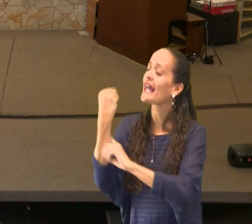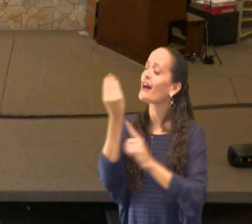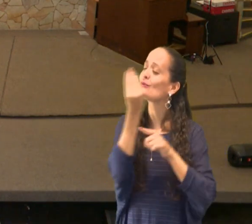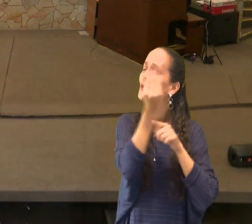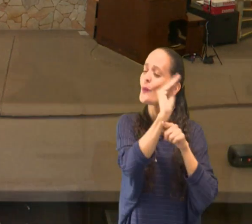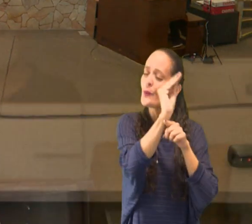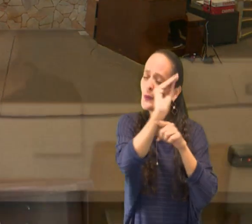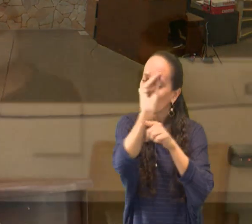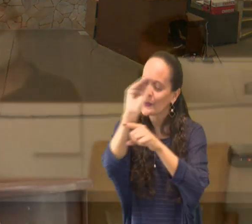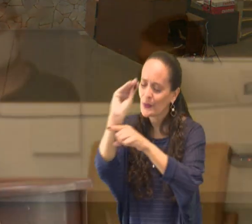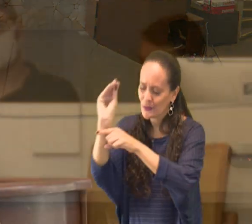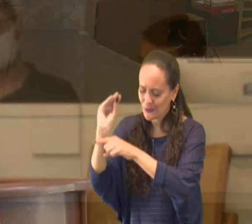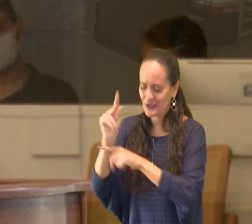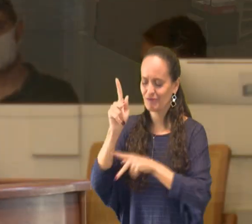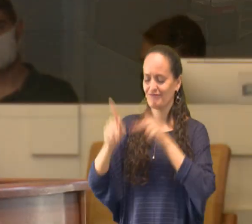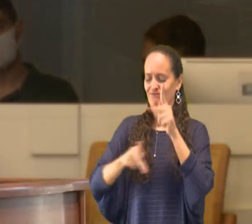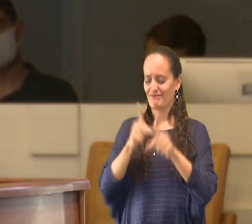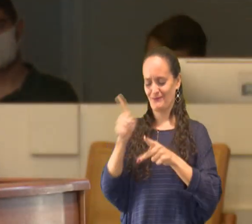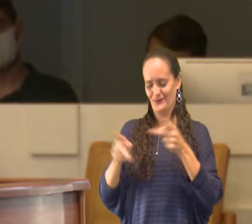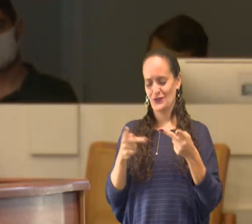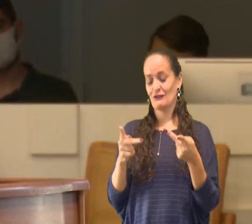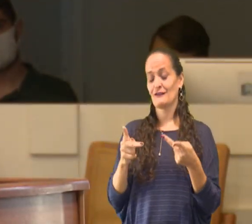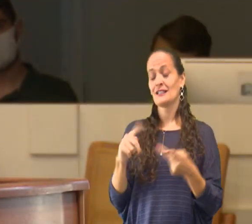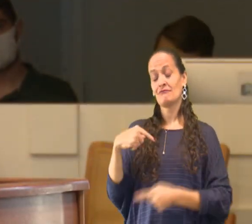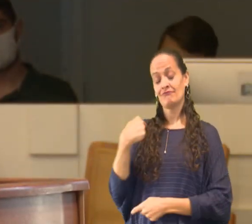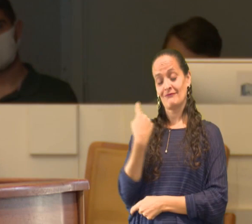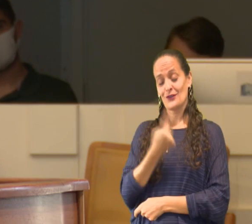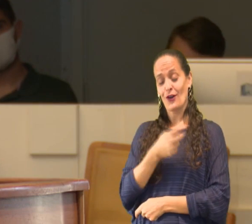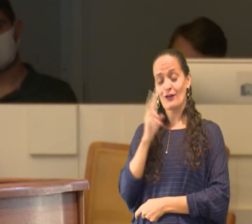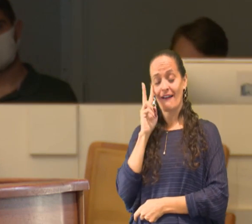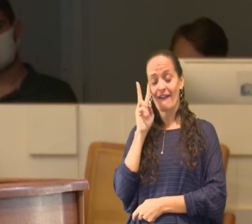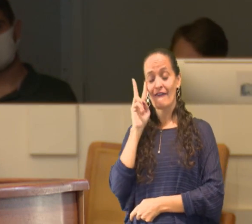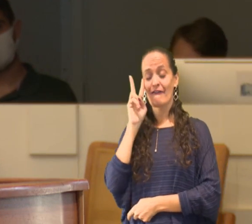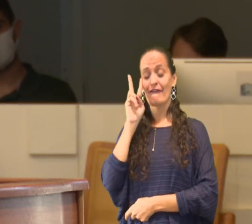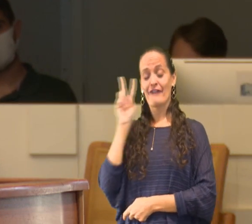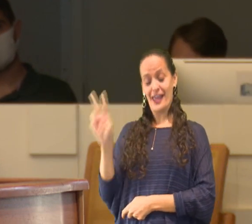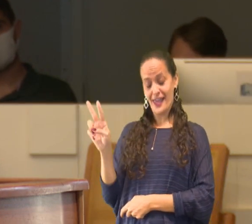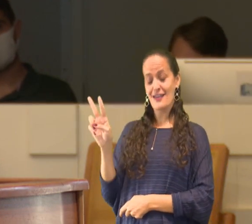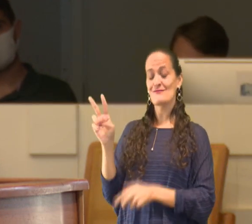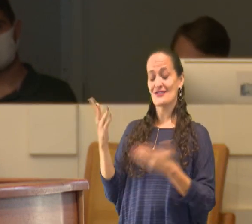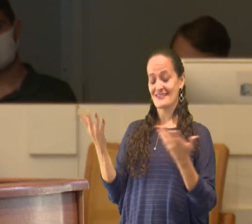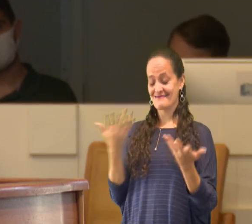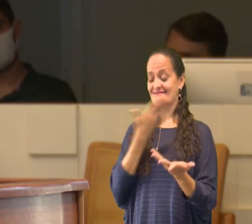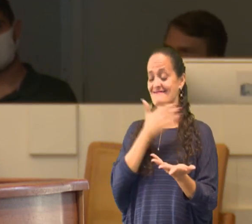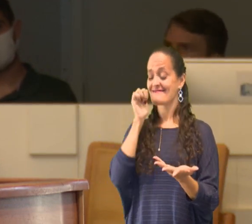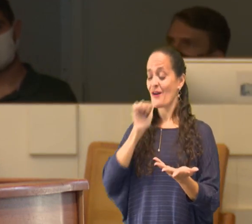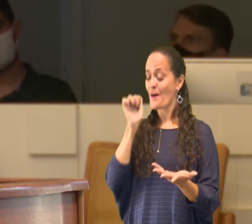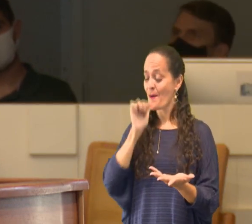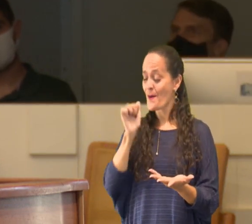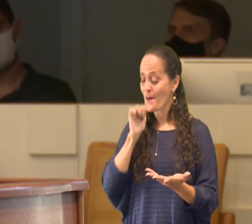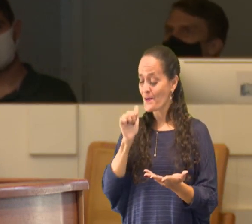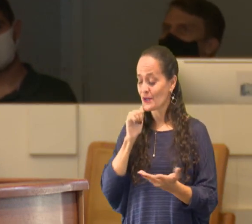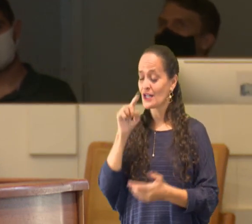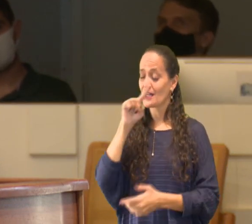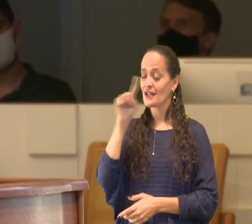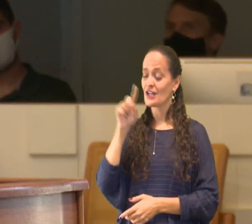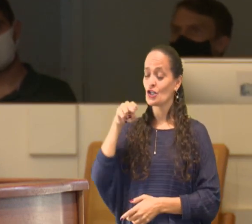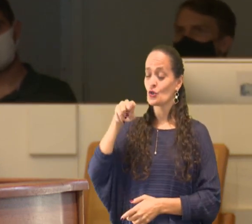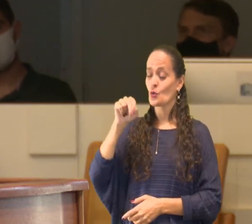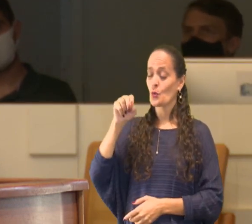teu povo. Ó Deus, e aqui nós presenciamos, ó Deus, conosco a presença da tua serva, da tua filha, Dona